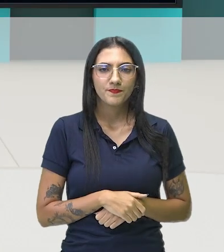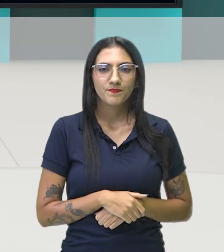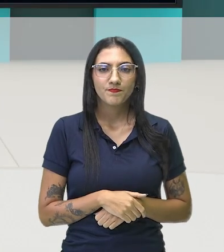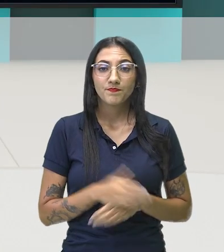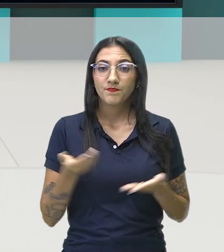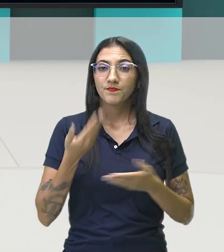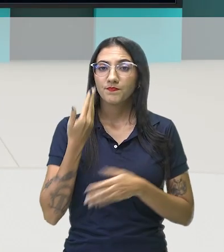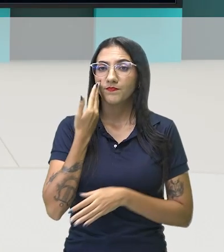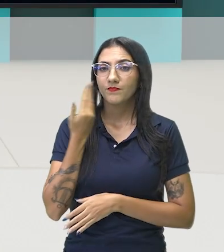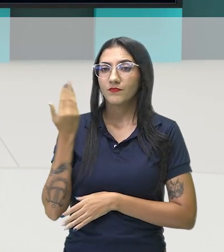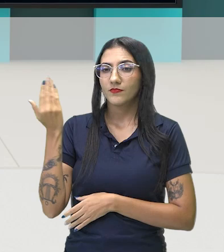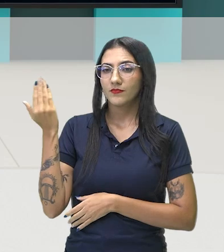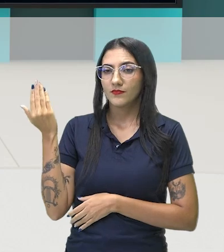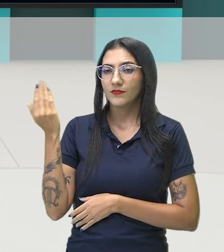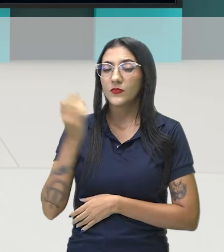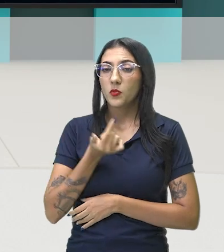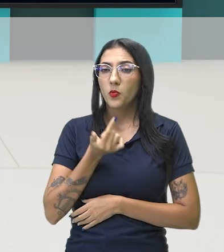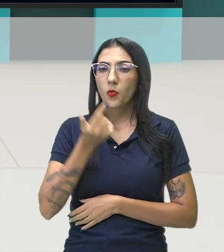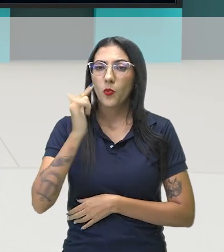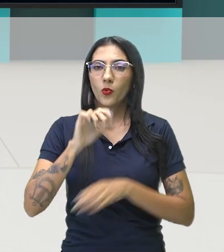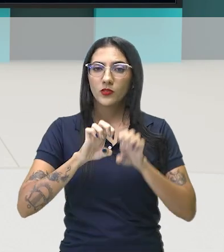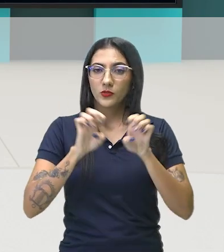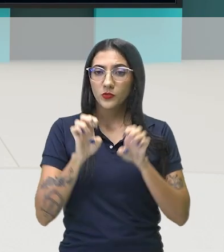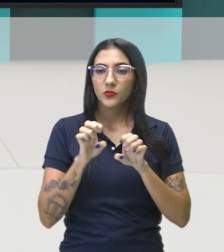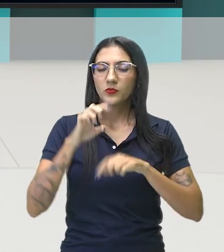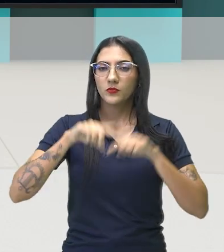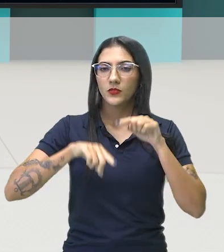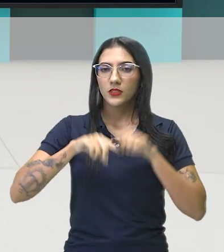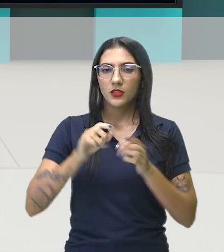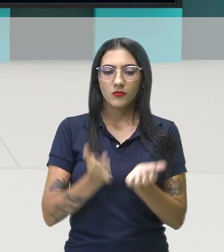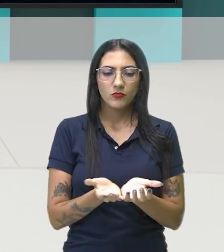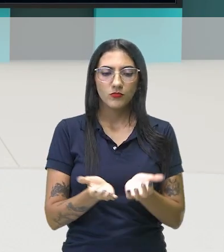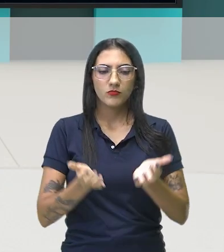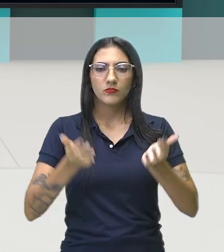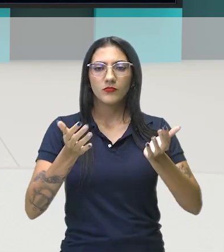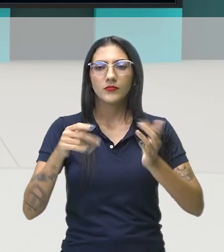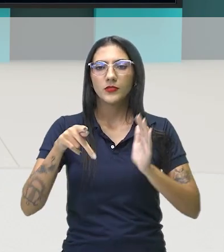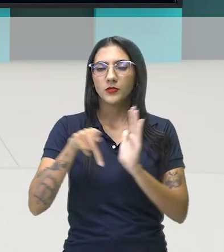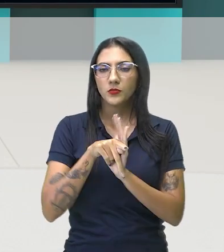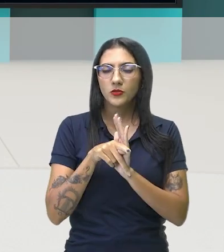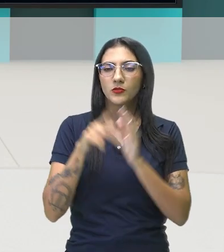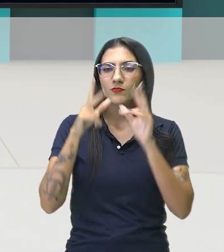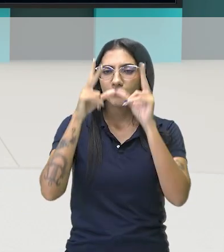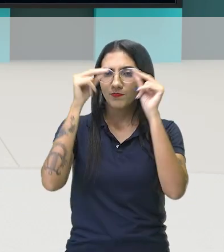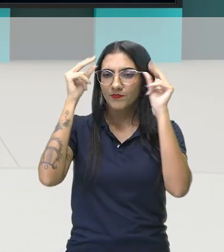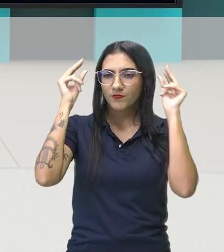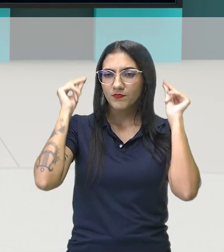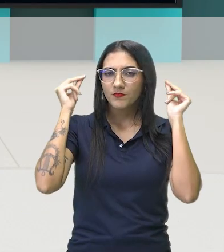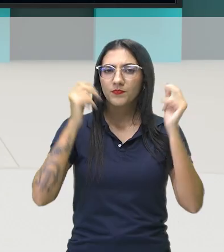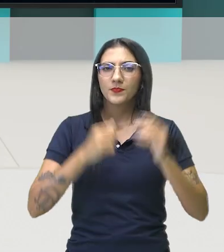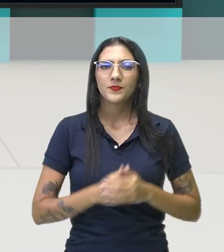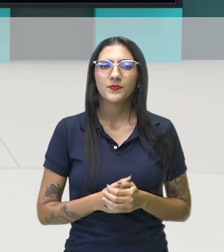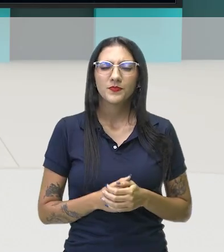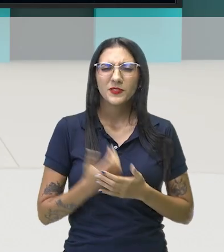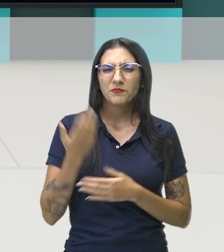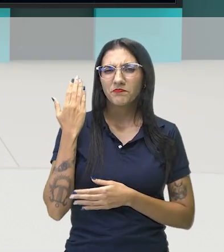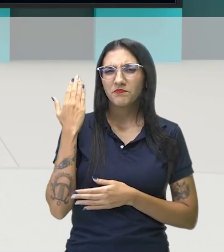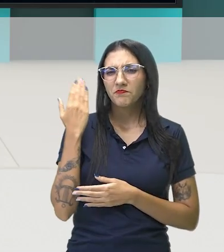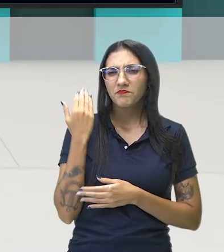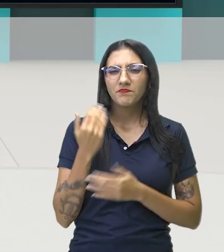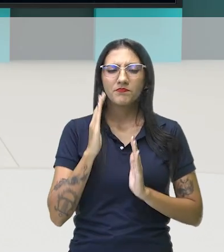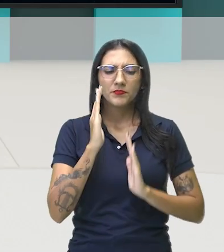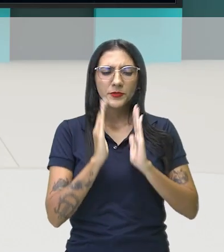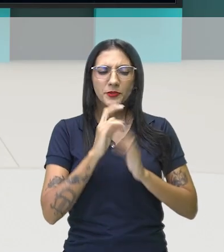Aqui nós temos uma outra obra de arte, aqui temos um vaso grego, isso lá na época de